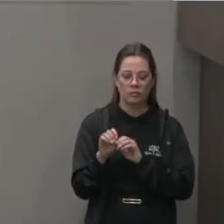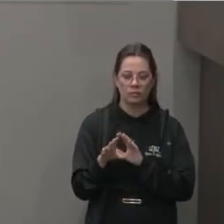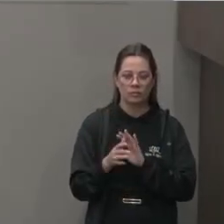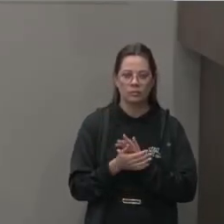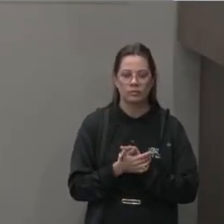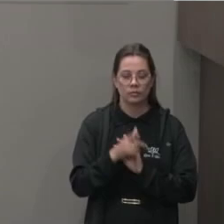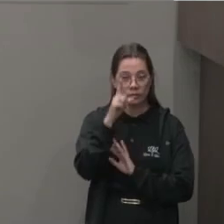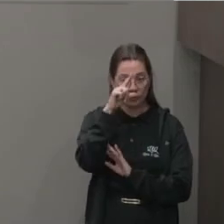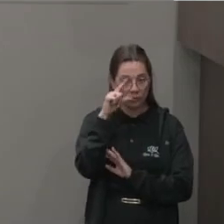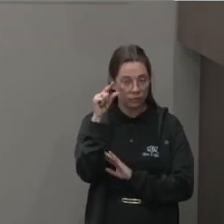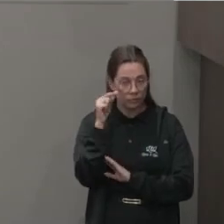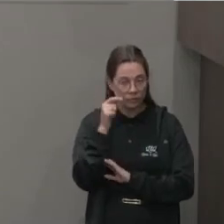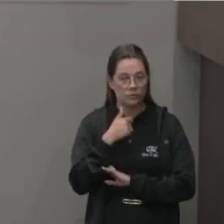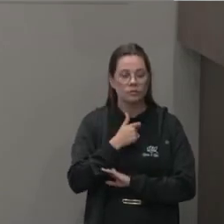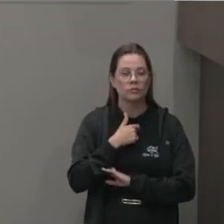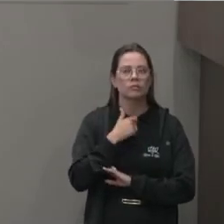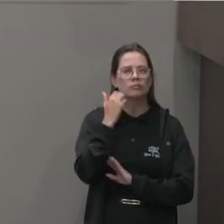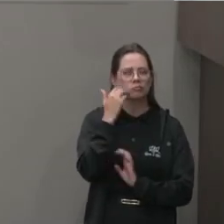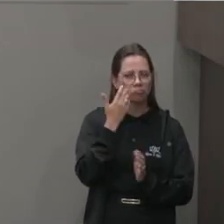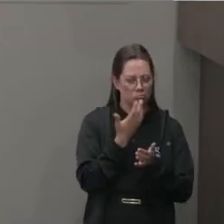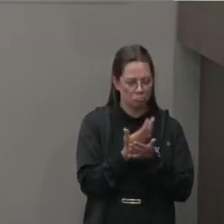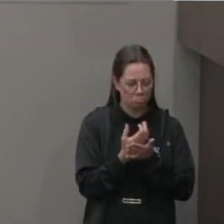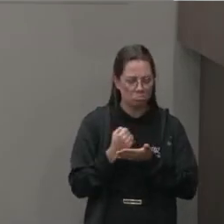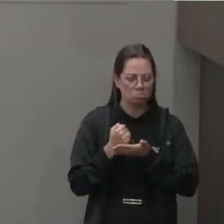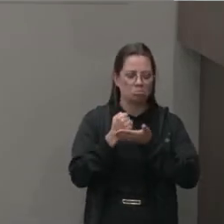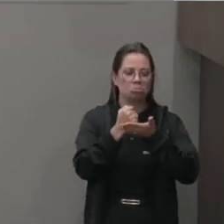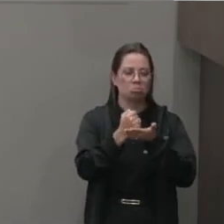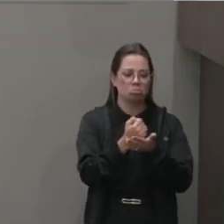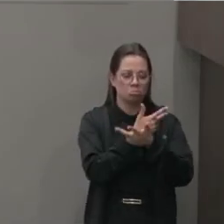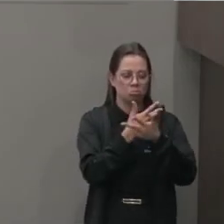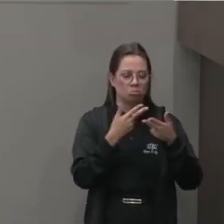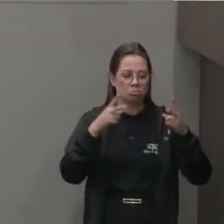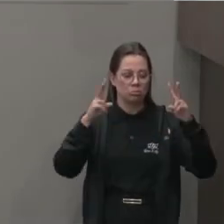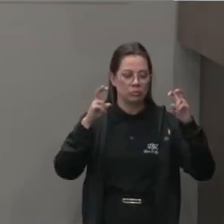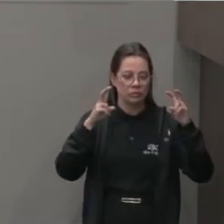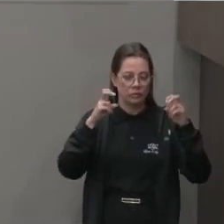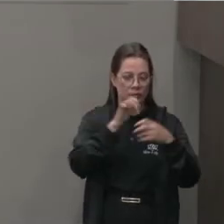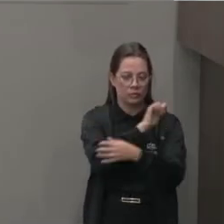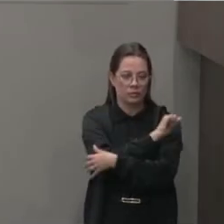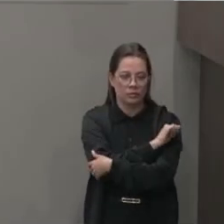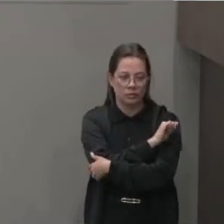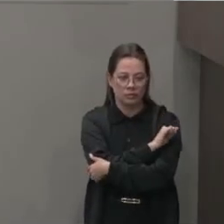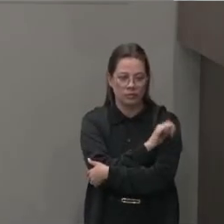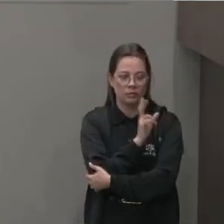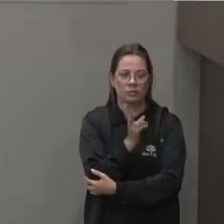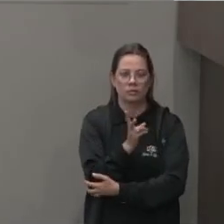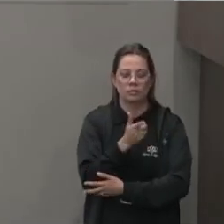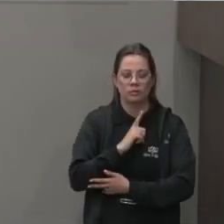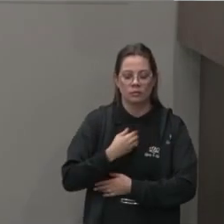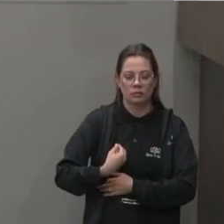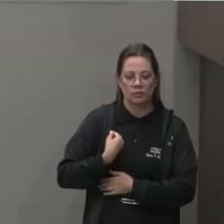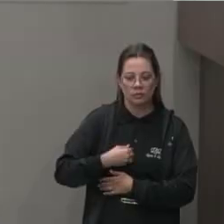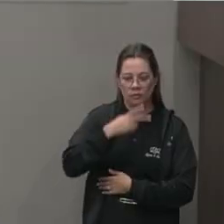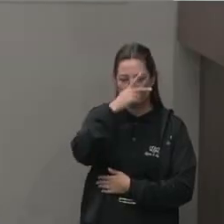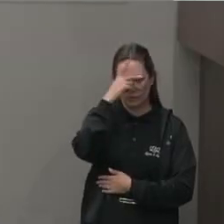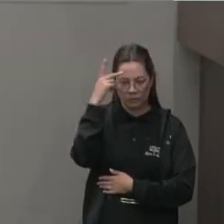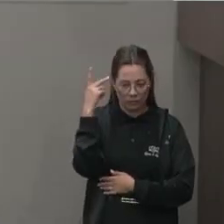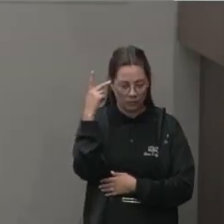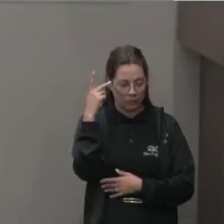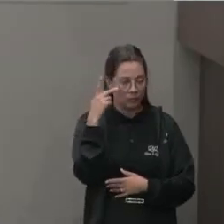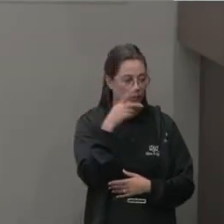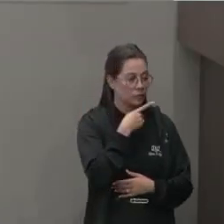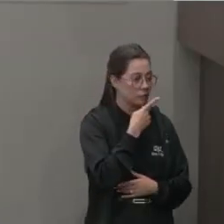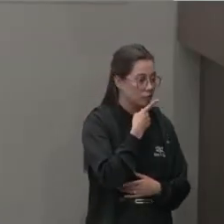né, que acredito que a senhora leve essa questão para os alunos, que sempre que uma pessoa estiver falando, a outra tem que